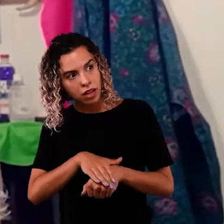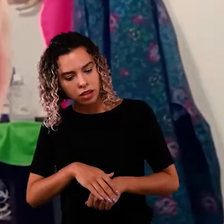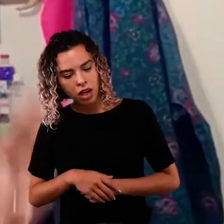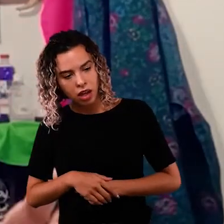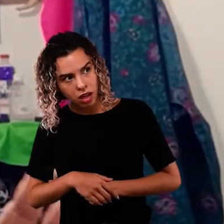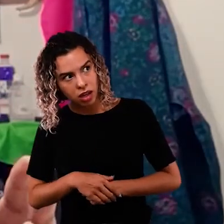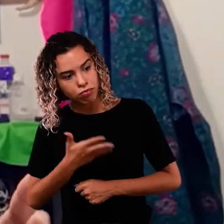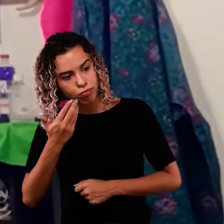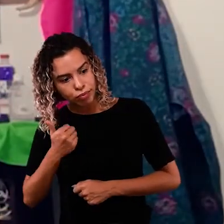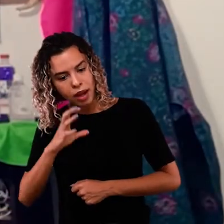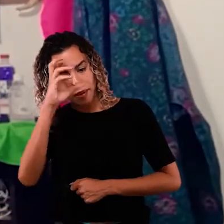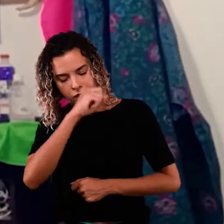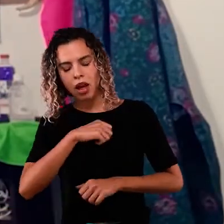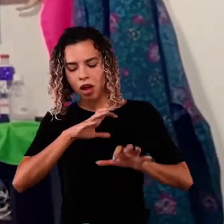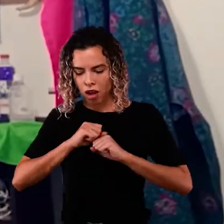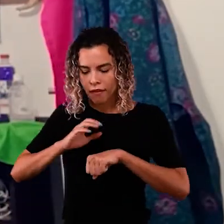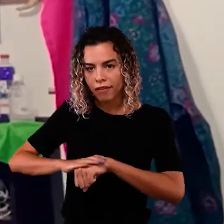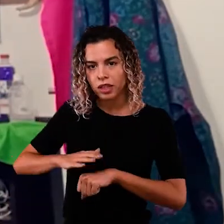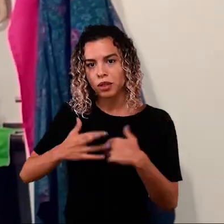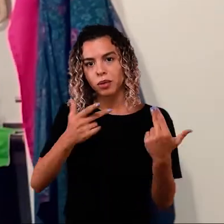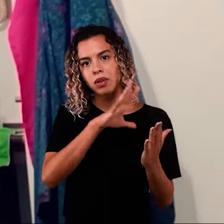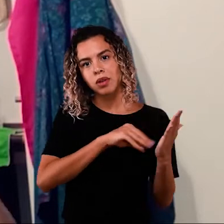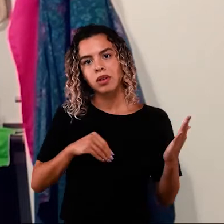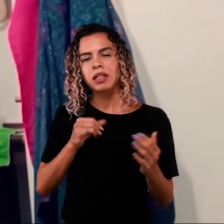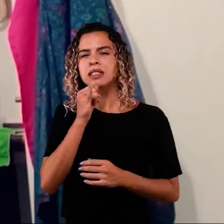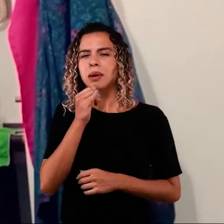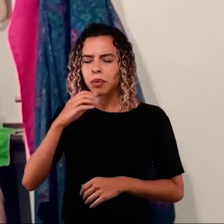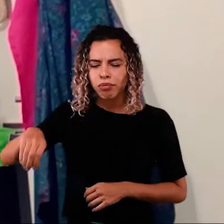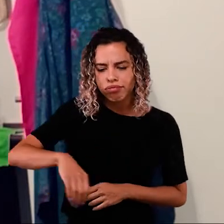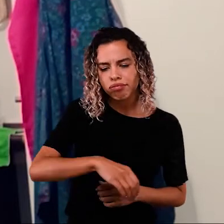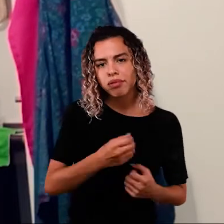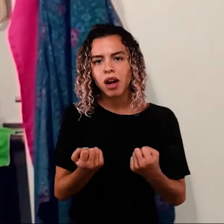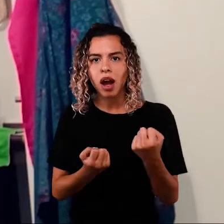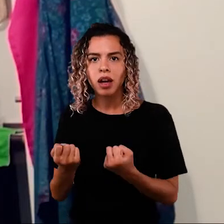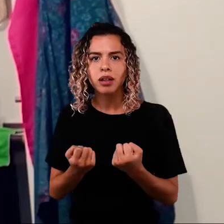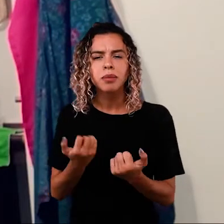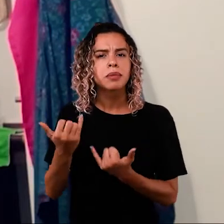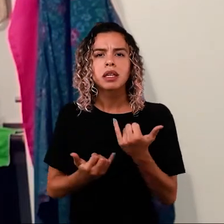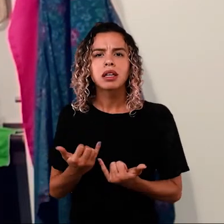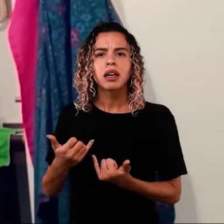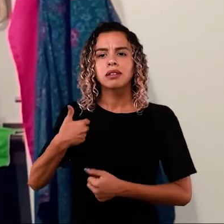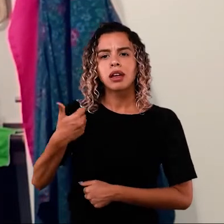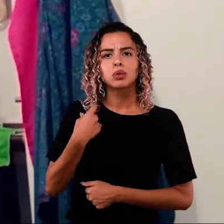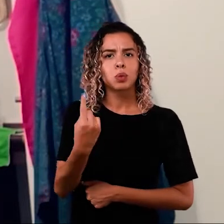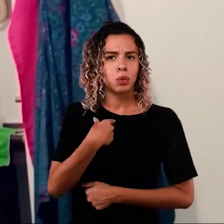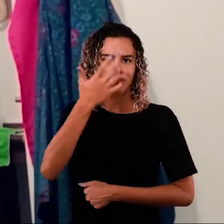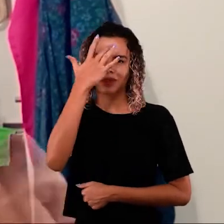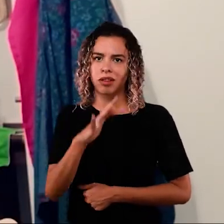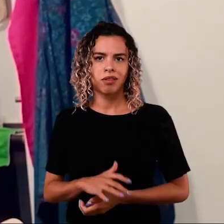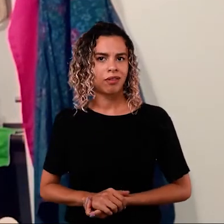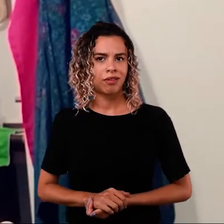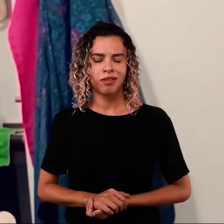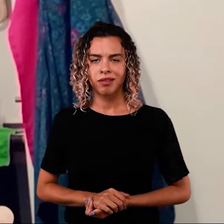o protocolo, para eu poder aplicar. Como é que brinca de carrinho com um bebê de 1 ano? Eu